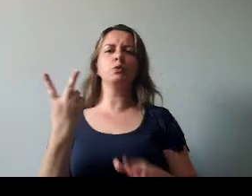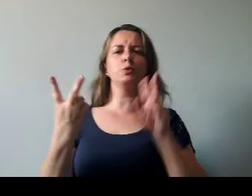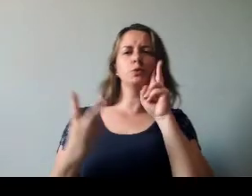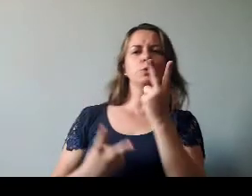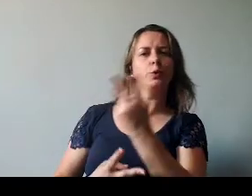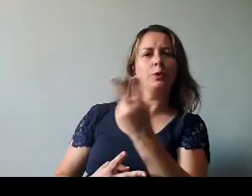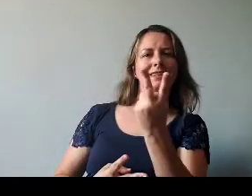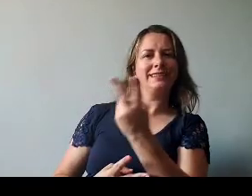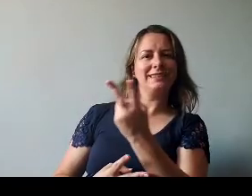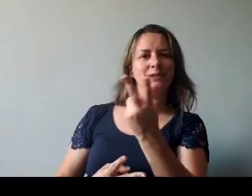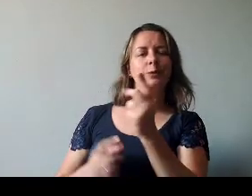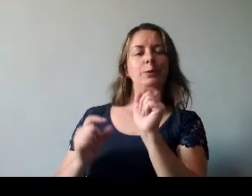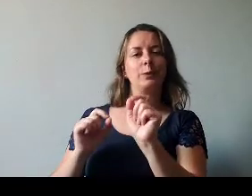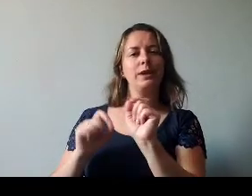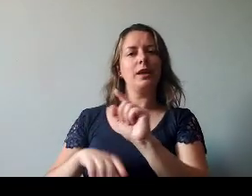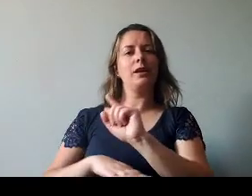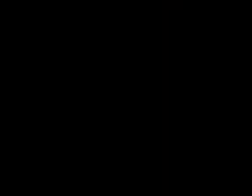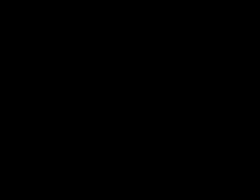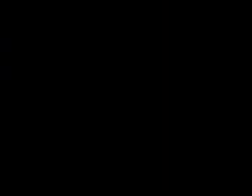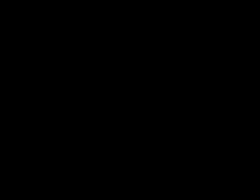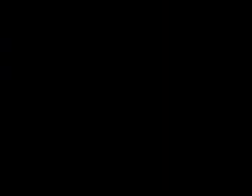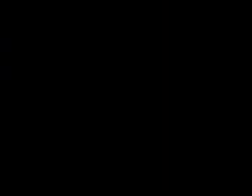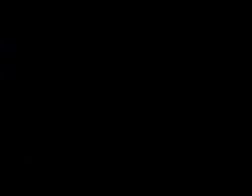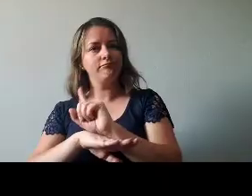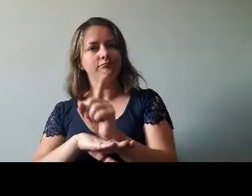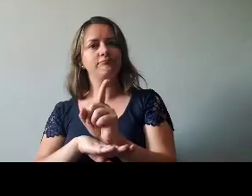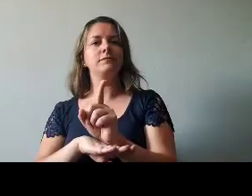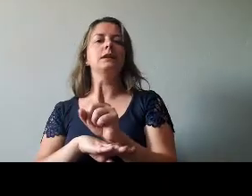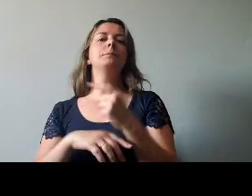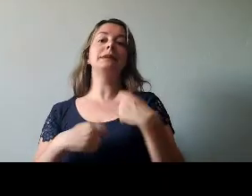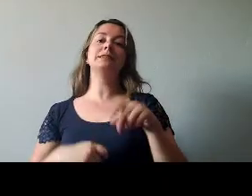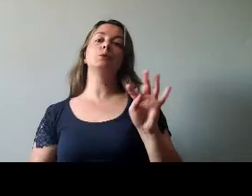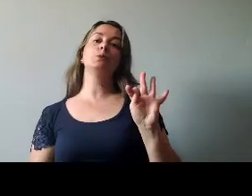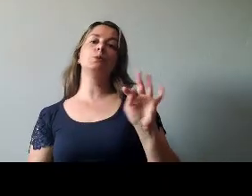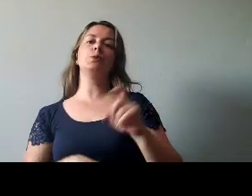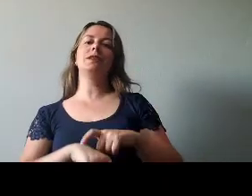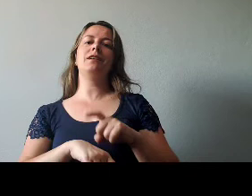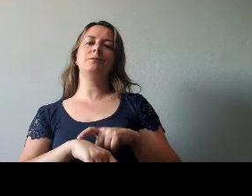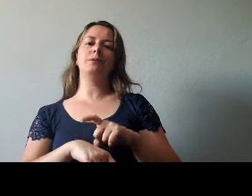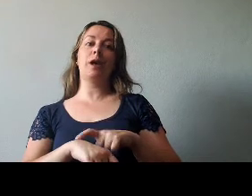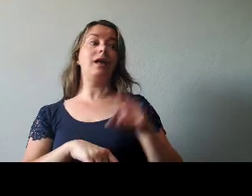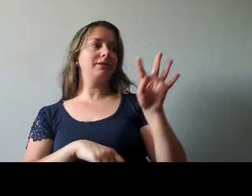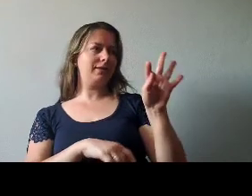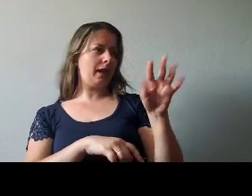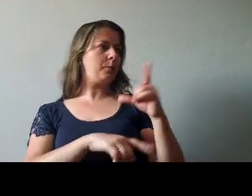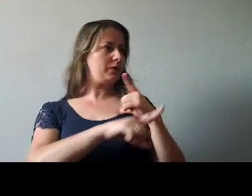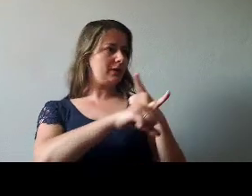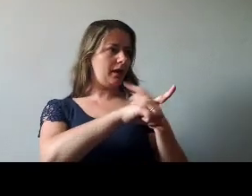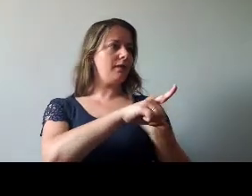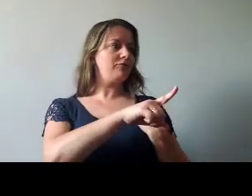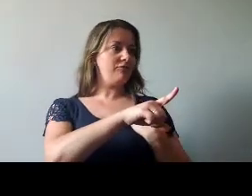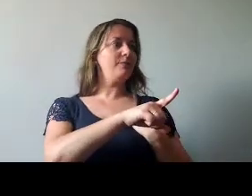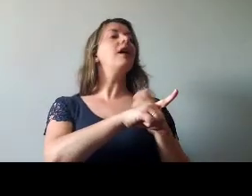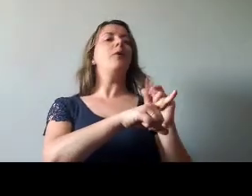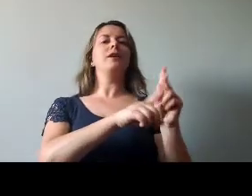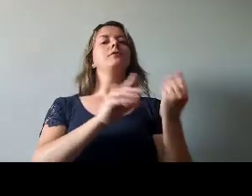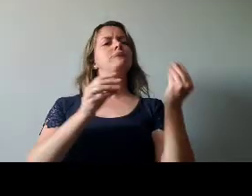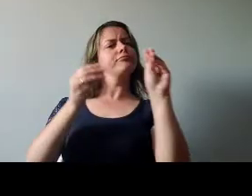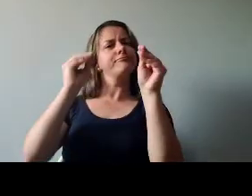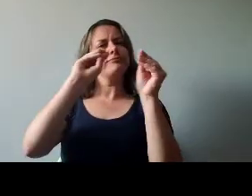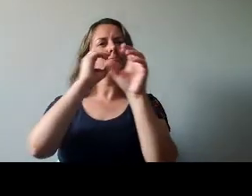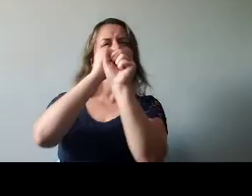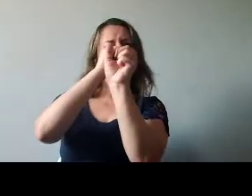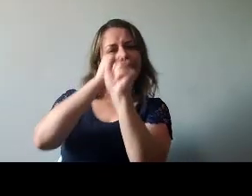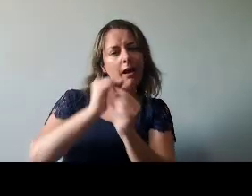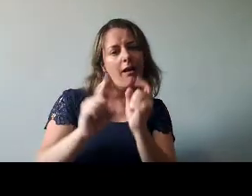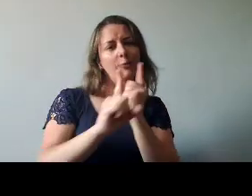tempo, né? A velocidade depende do tempo e a distância depende do tempo. Mas e se não tiver o tempo, né? E